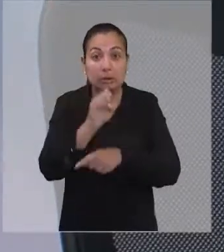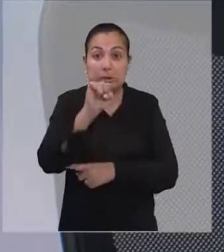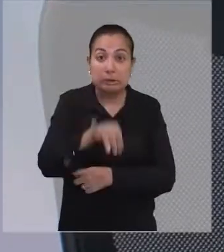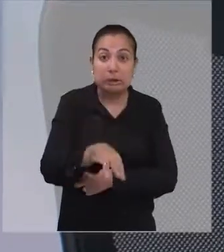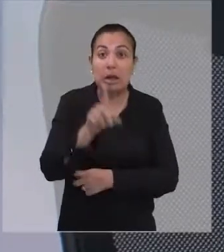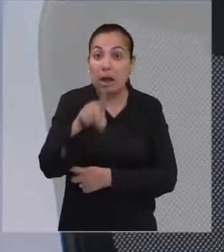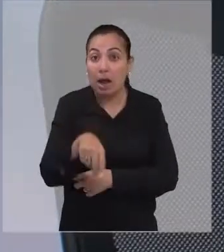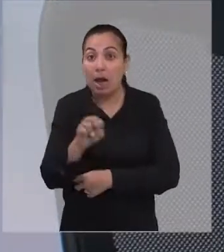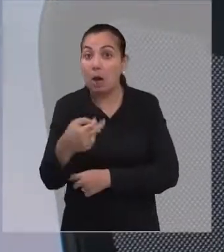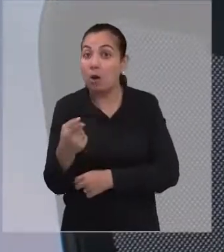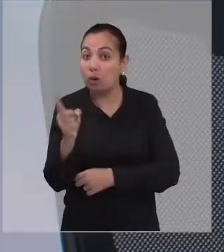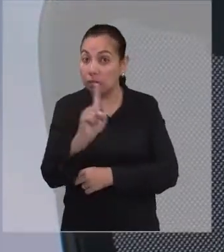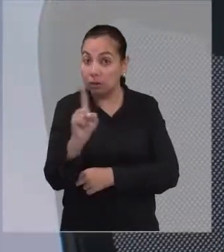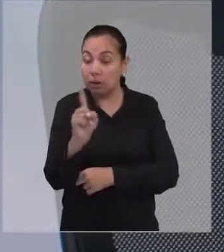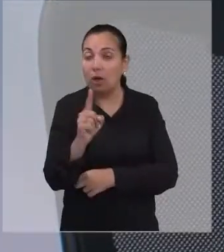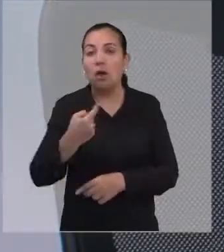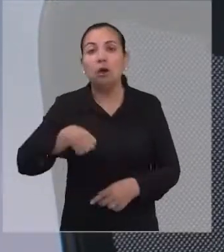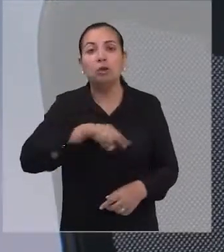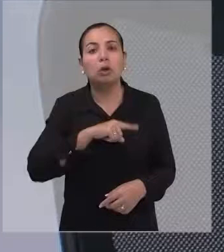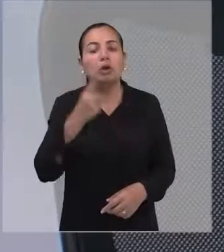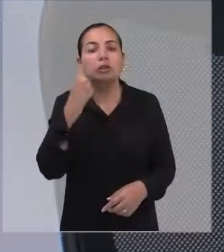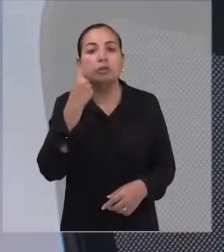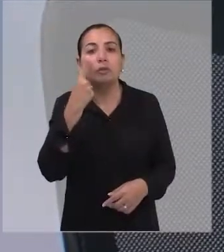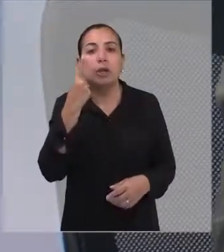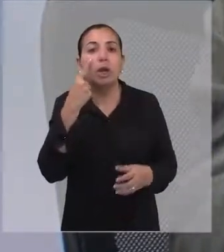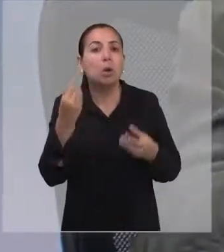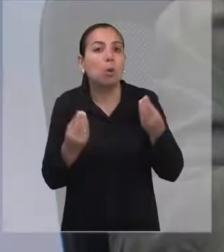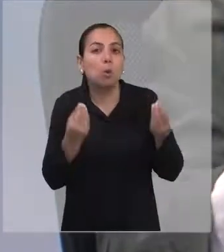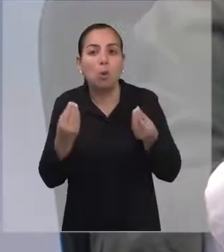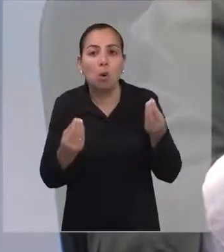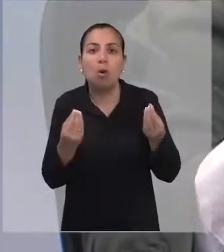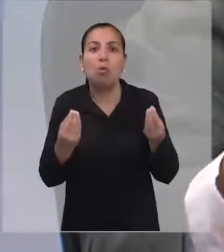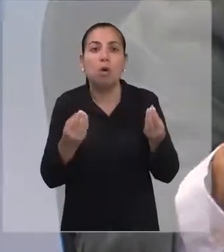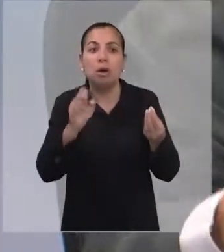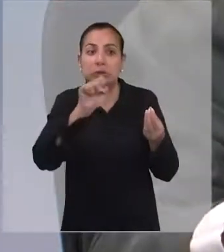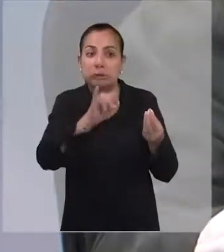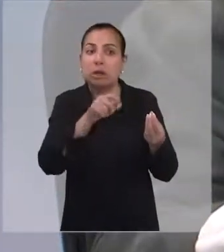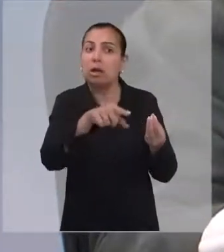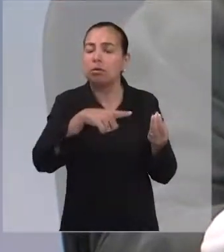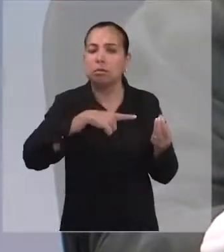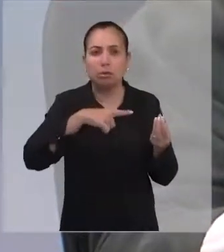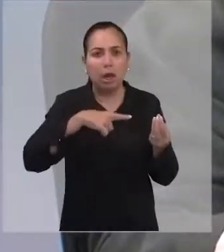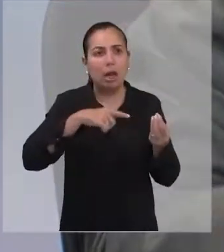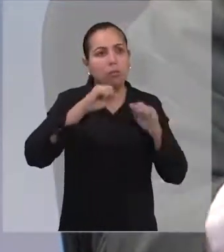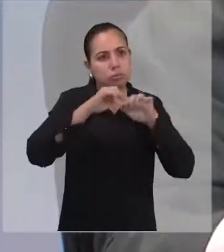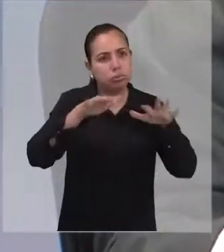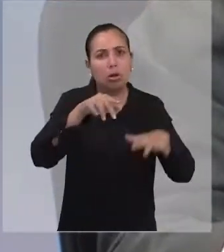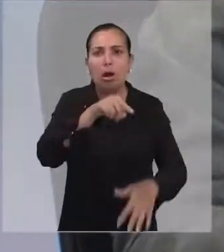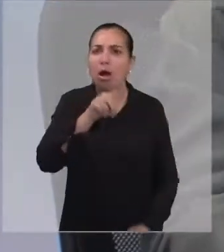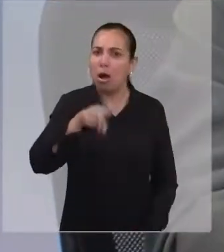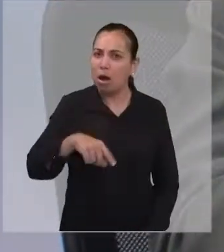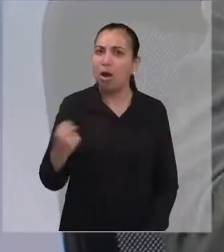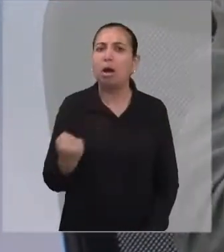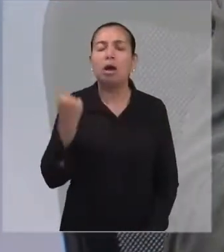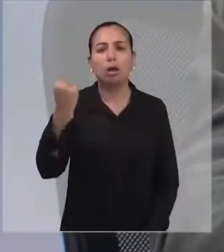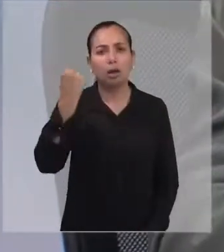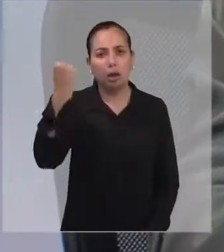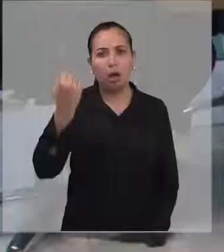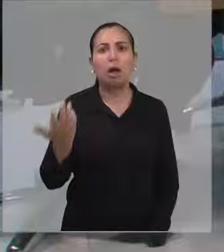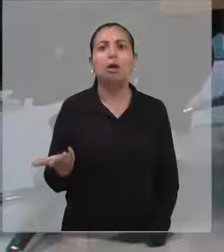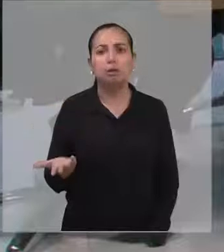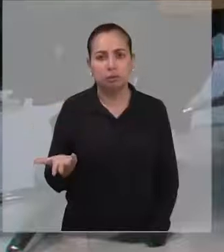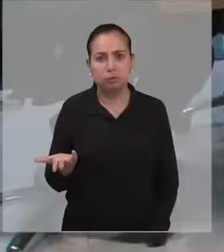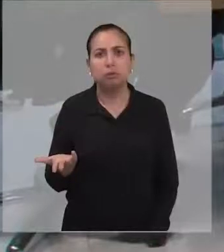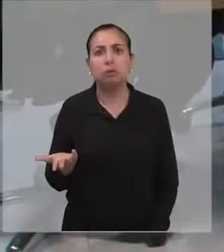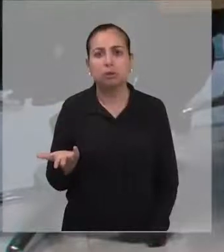se a gente chega a essa conclusão, de fato a gente tem aí algo extremamente grave, né? Grave e gravíssimo. Portanto, passivo de